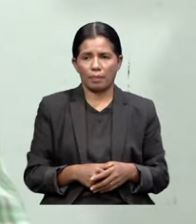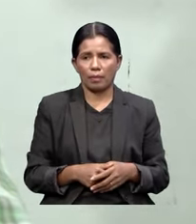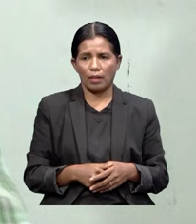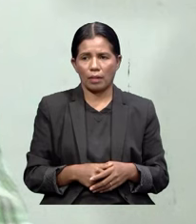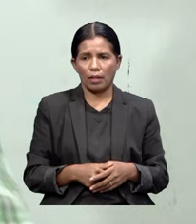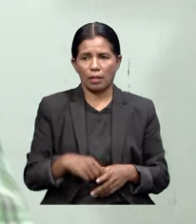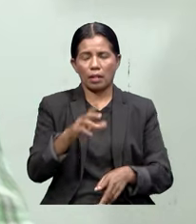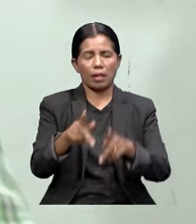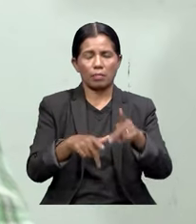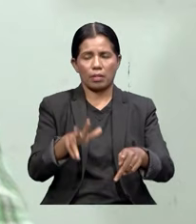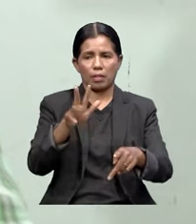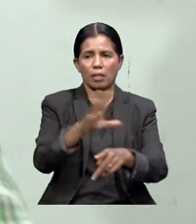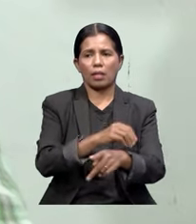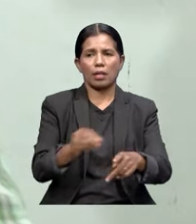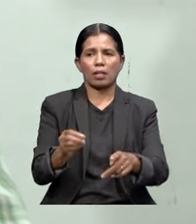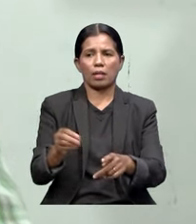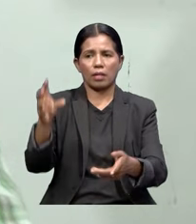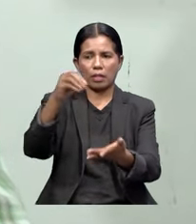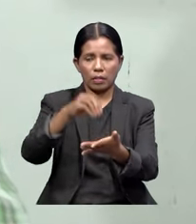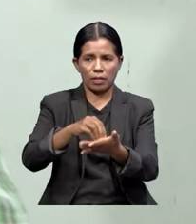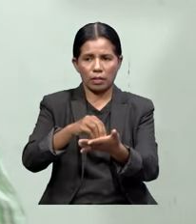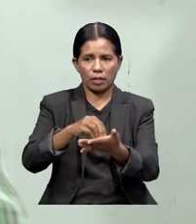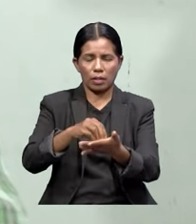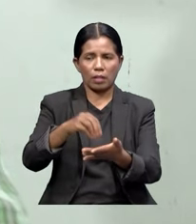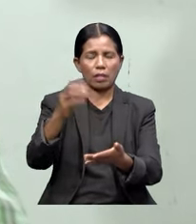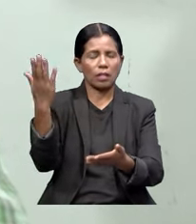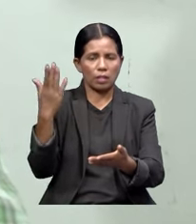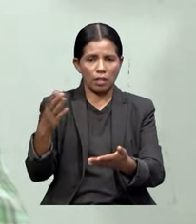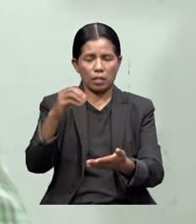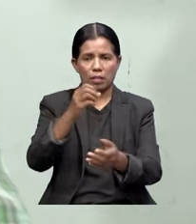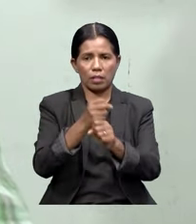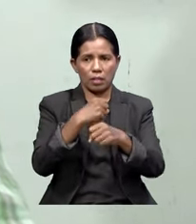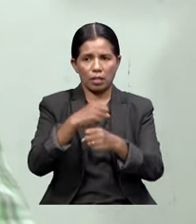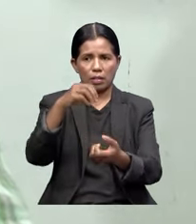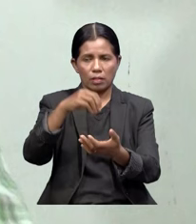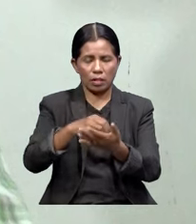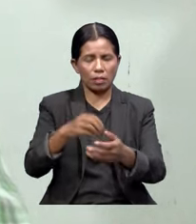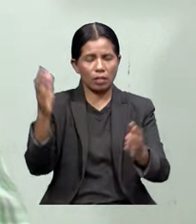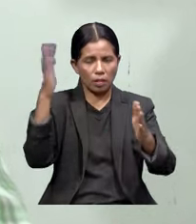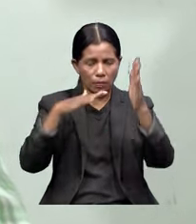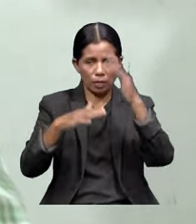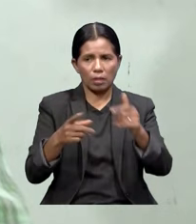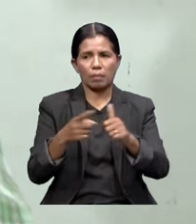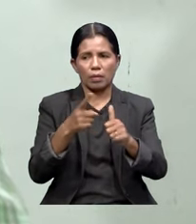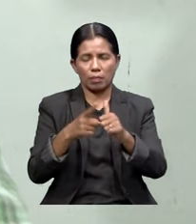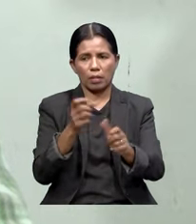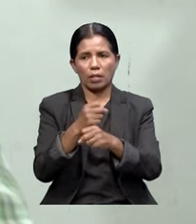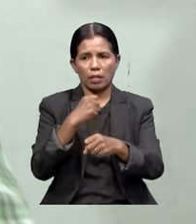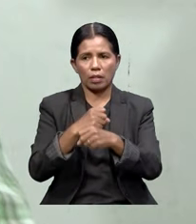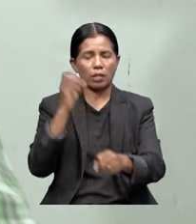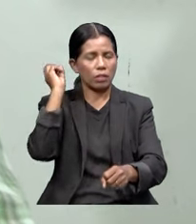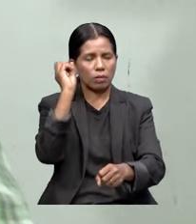terceira pessoa maka tau fali buat ne en conflito primeiro halo provocação tudo a